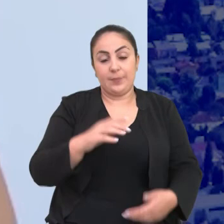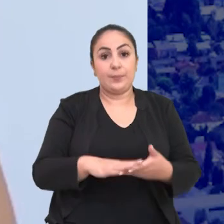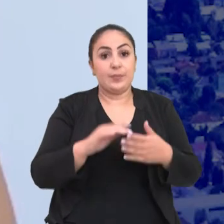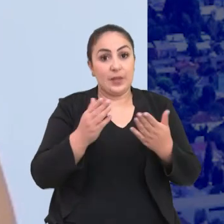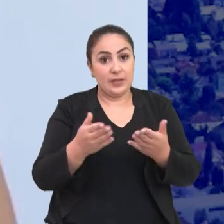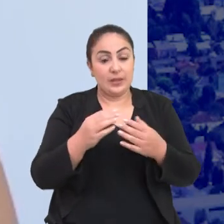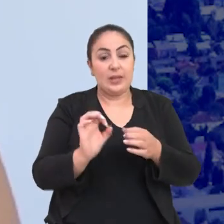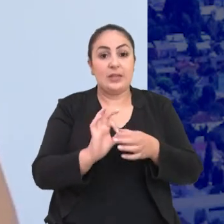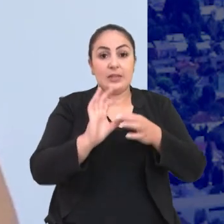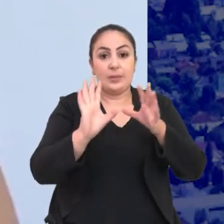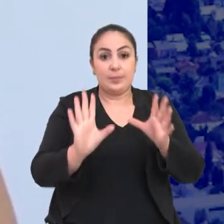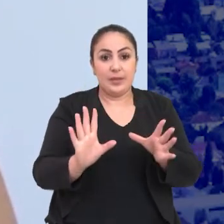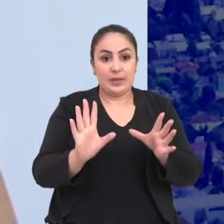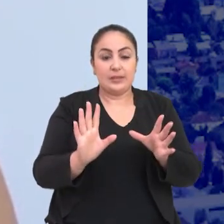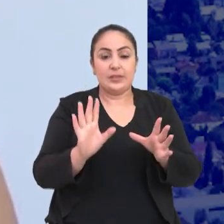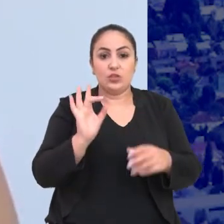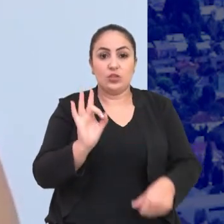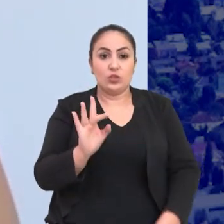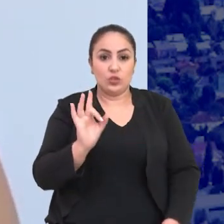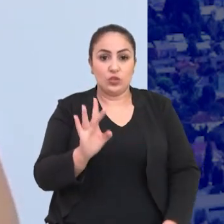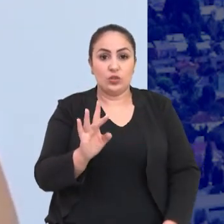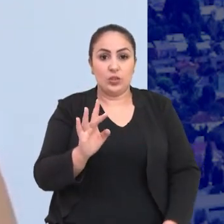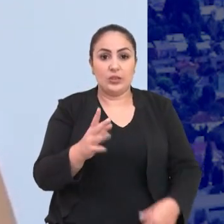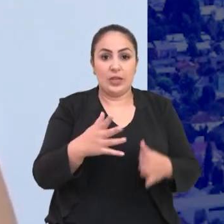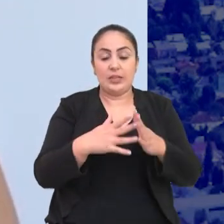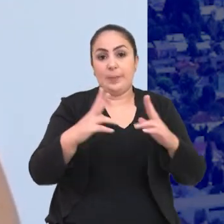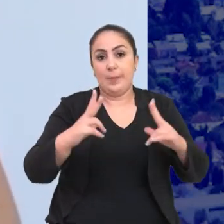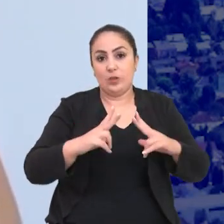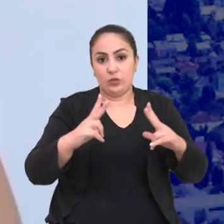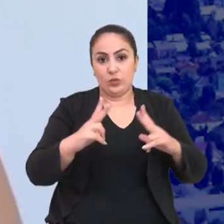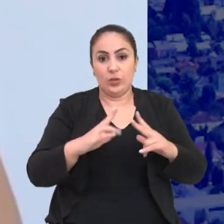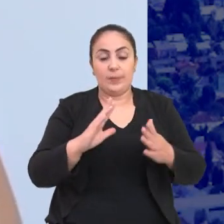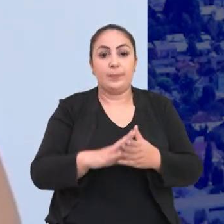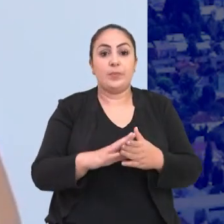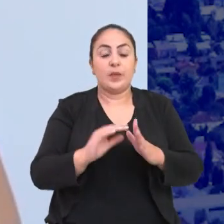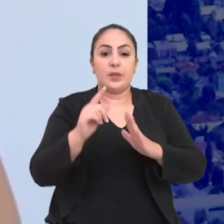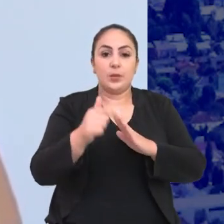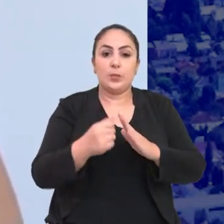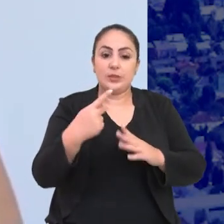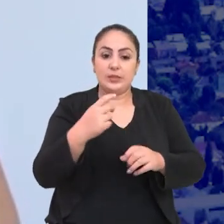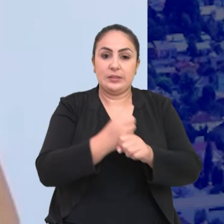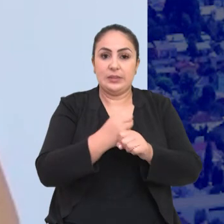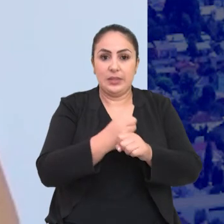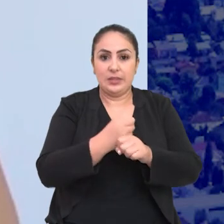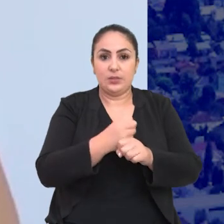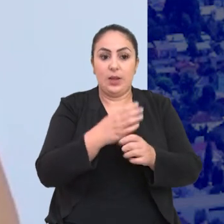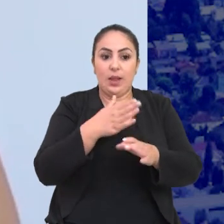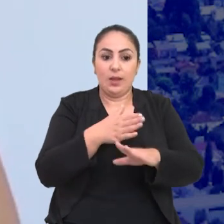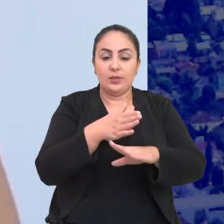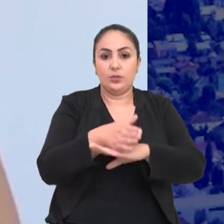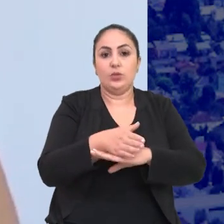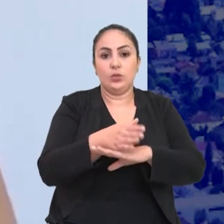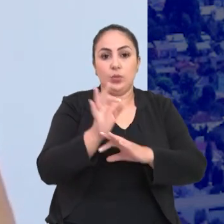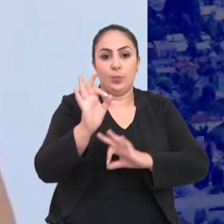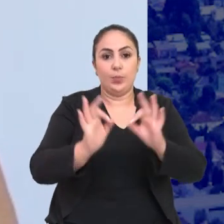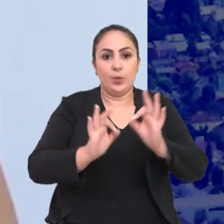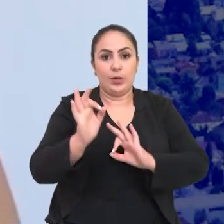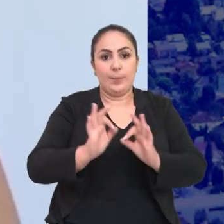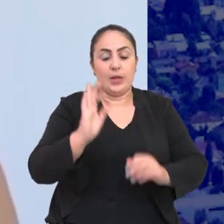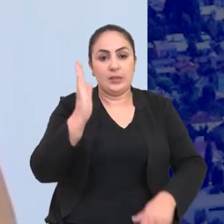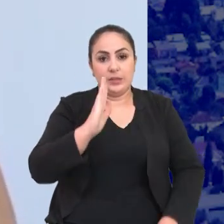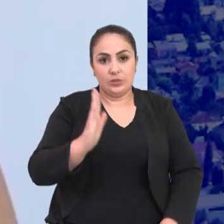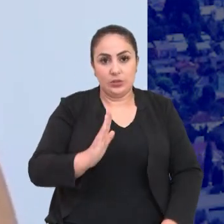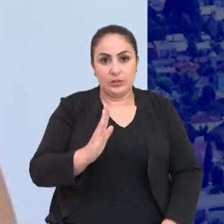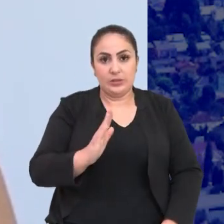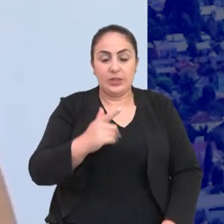12 anos. Ela era disponibilizada apenas na rede privada e a partir deste ano ela entrou